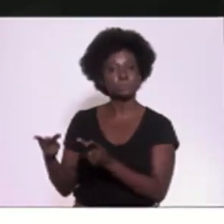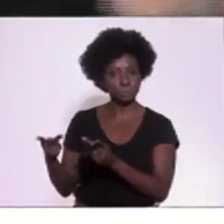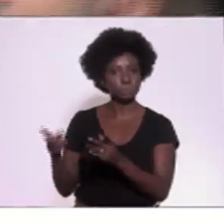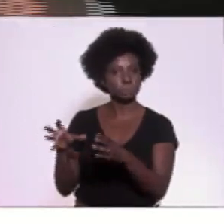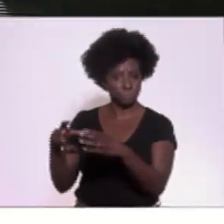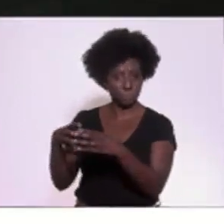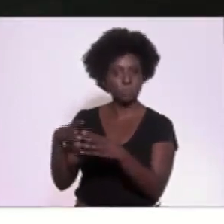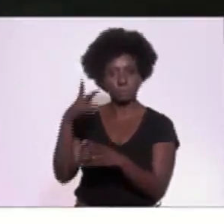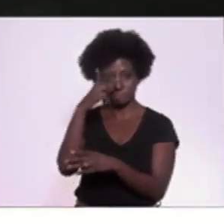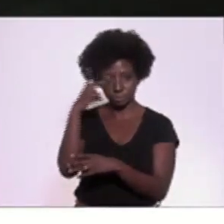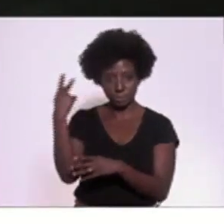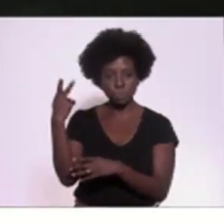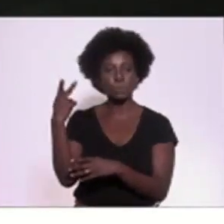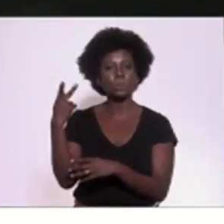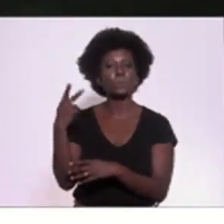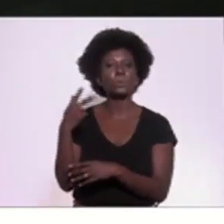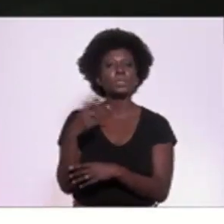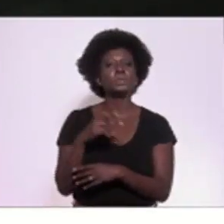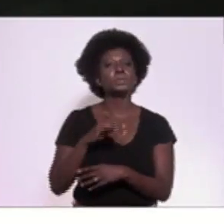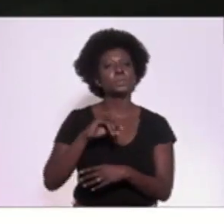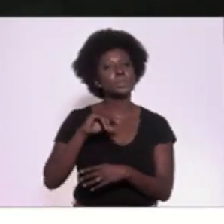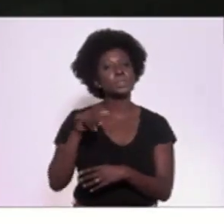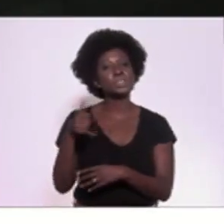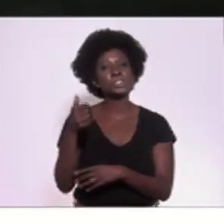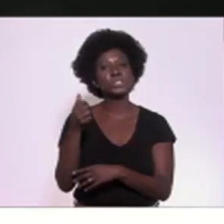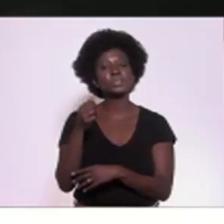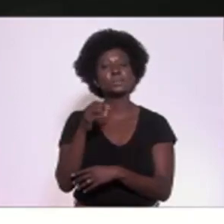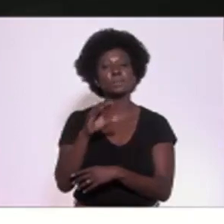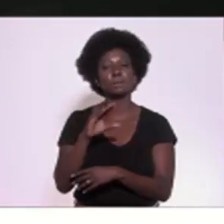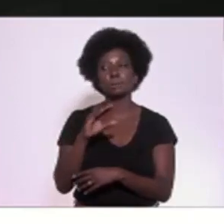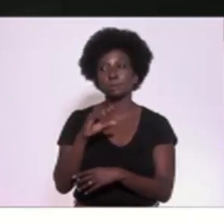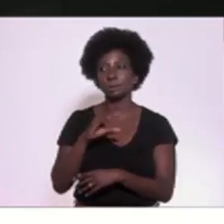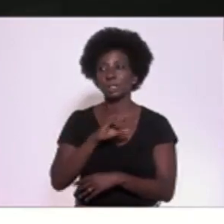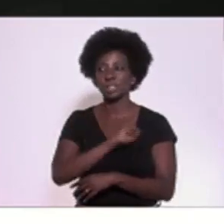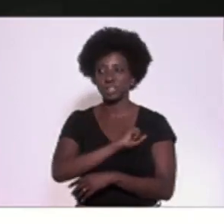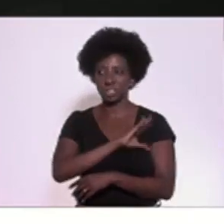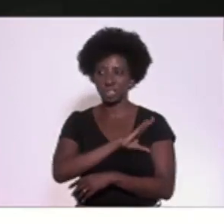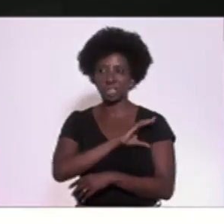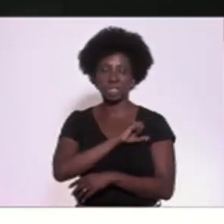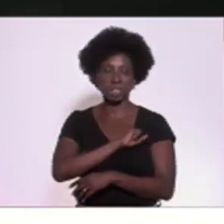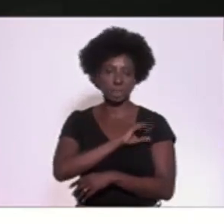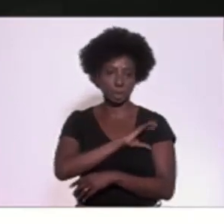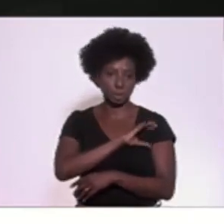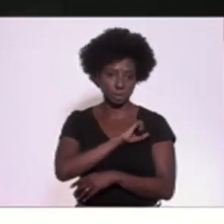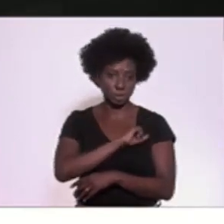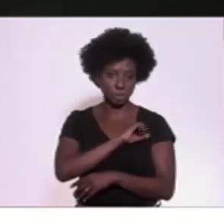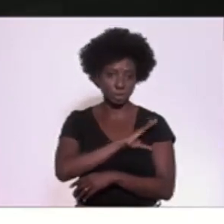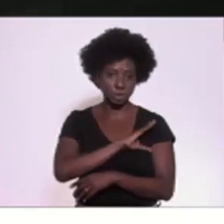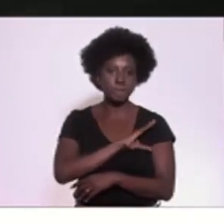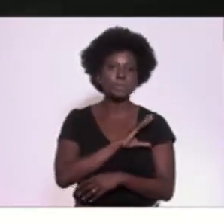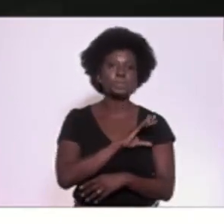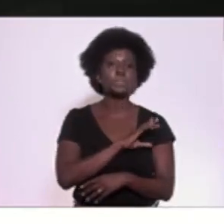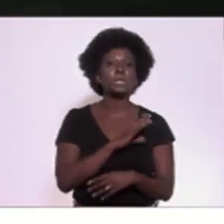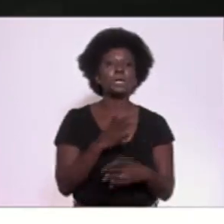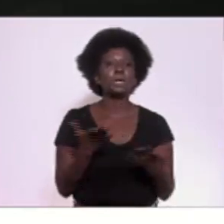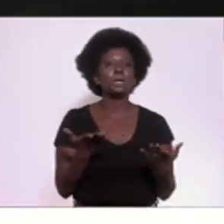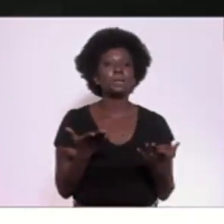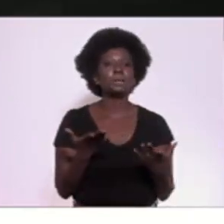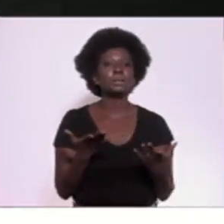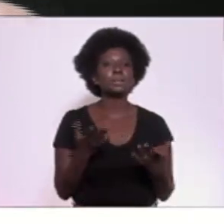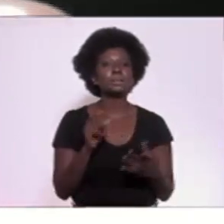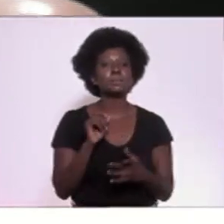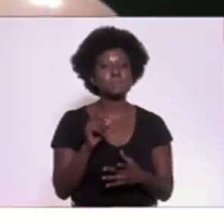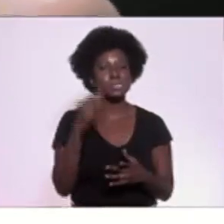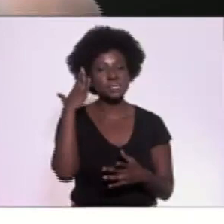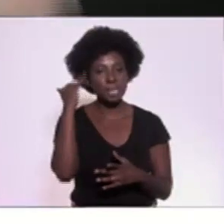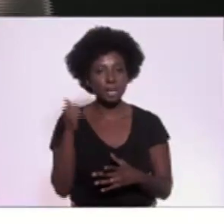eles são de Jardim Gramacho, Caxias, então é fundamental. que essa casa que a gente fala, que não só tem que ser